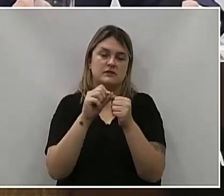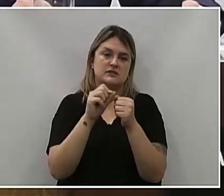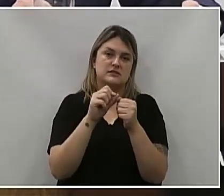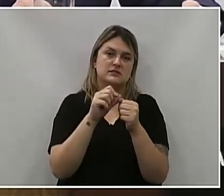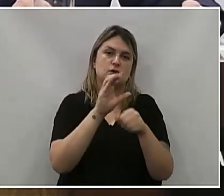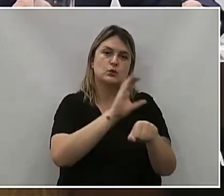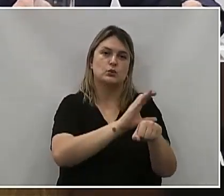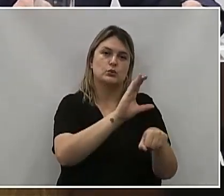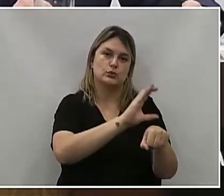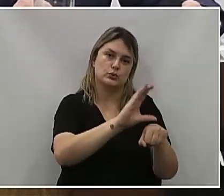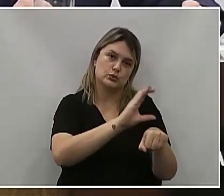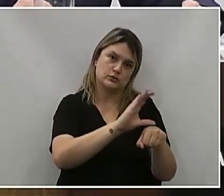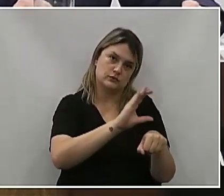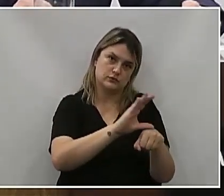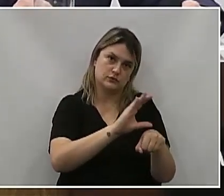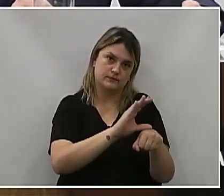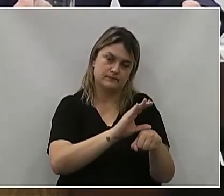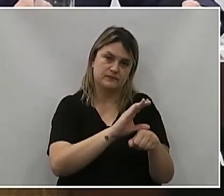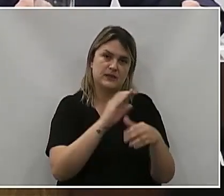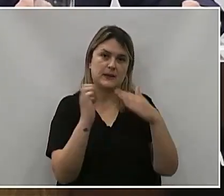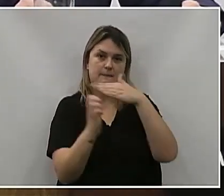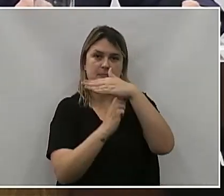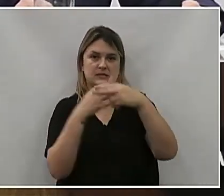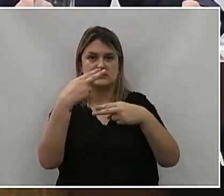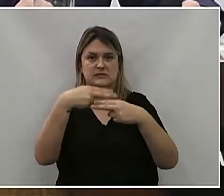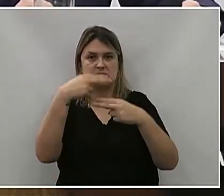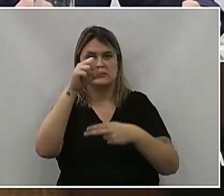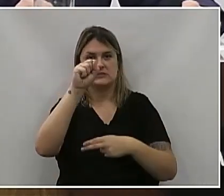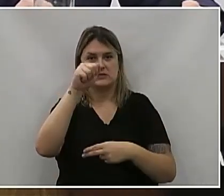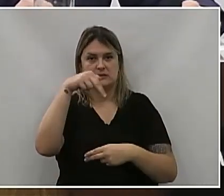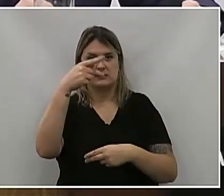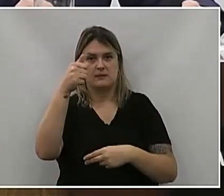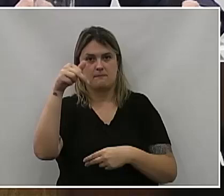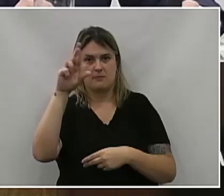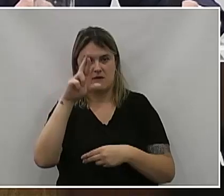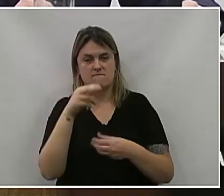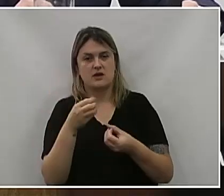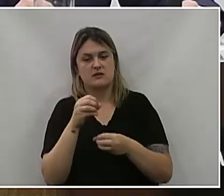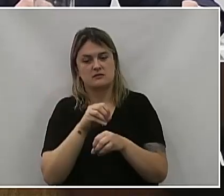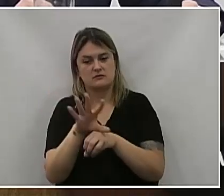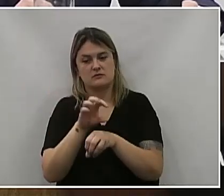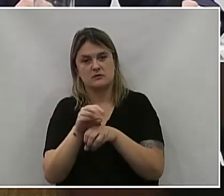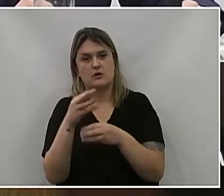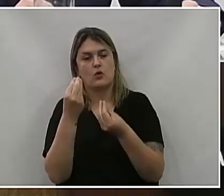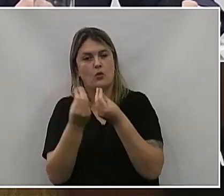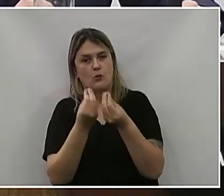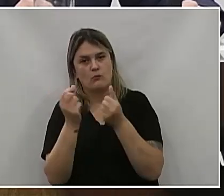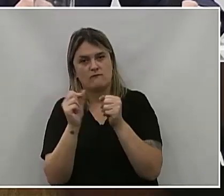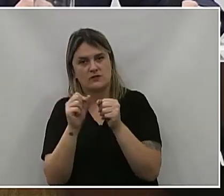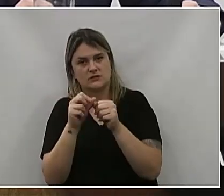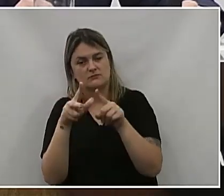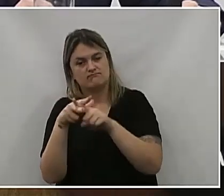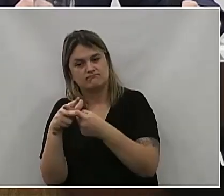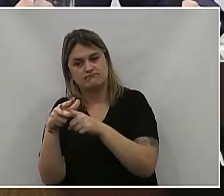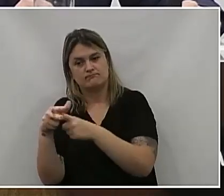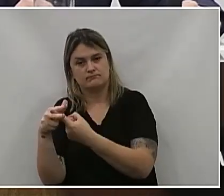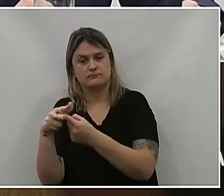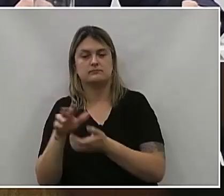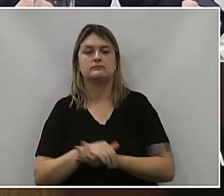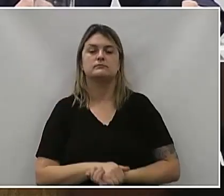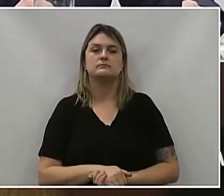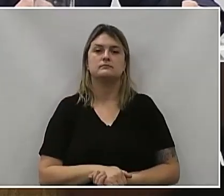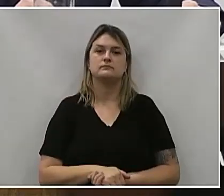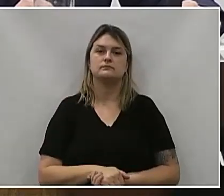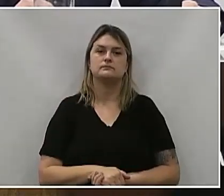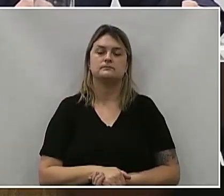de capacitação, realizada pela Sanepar, onde receberão todas as orientações necessárias para realizar a obra